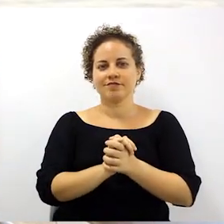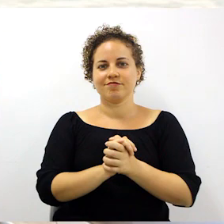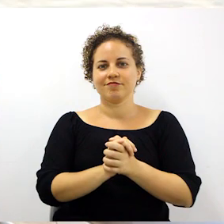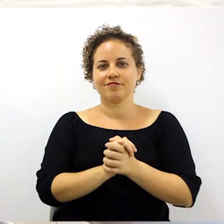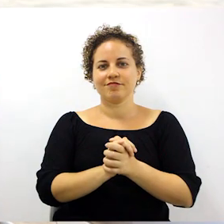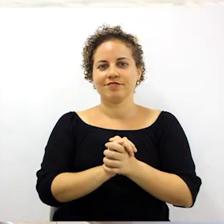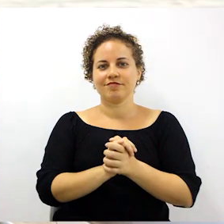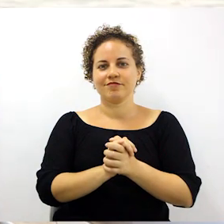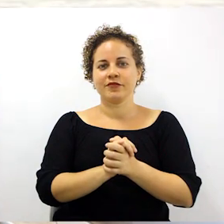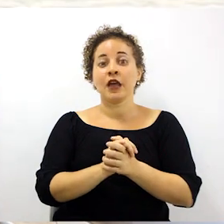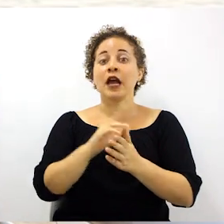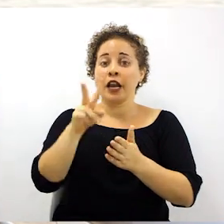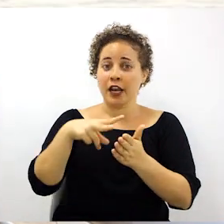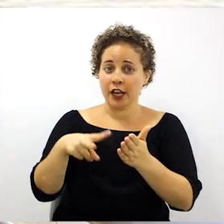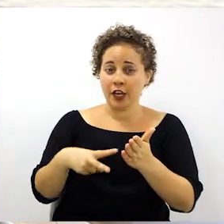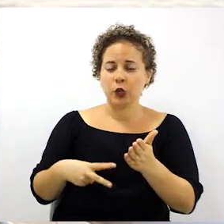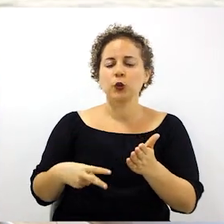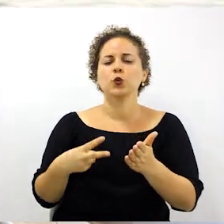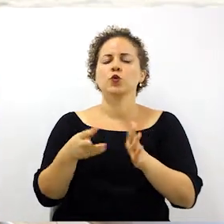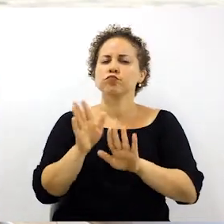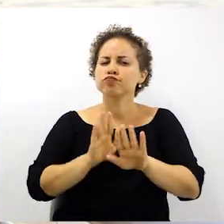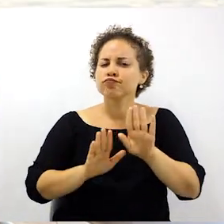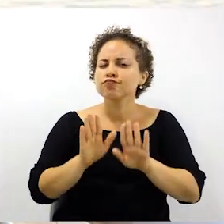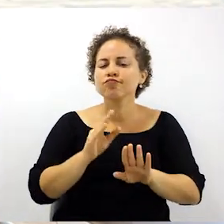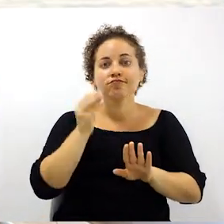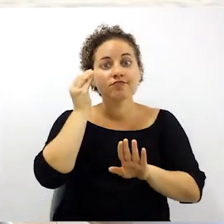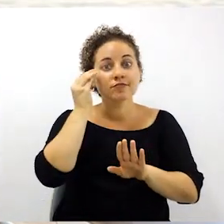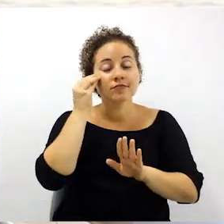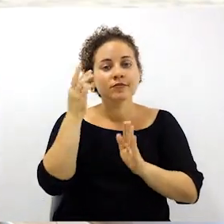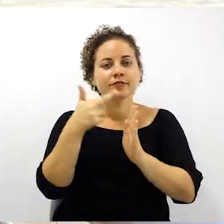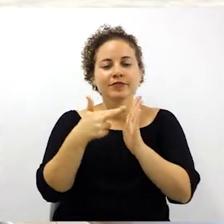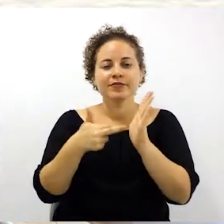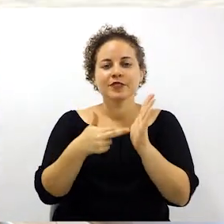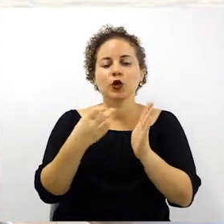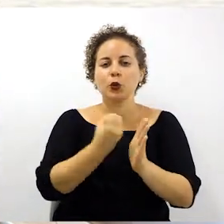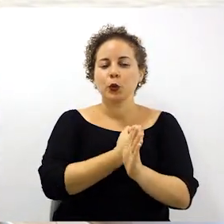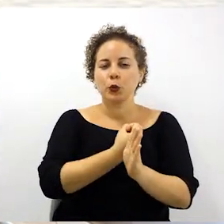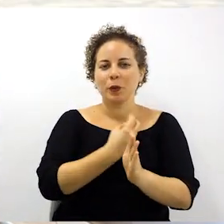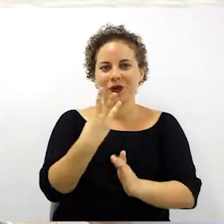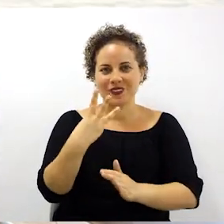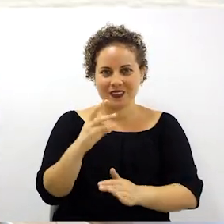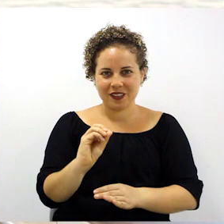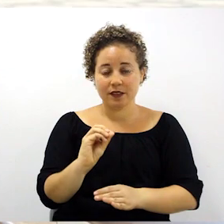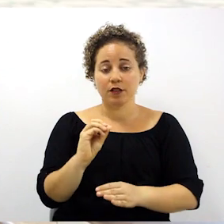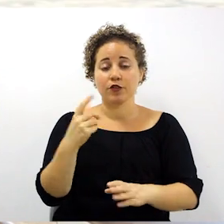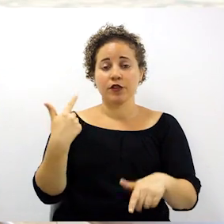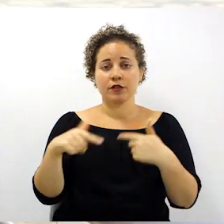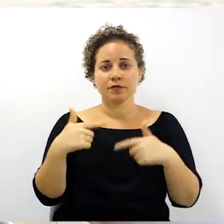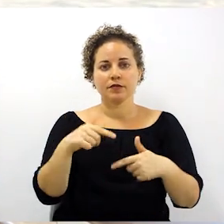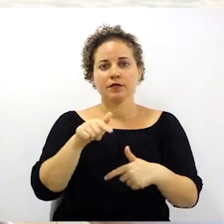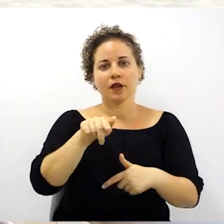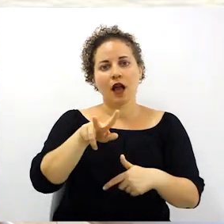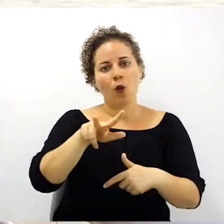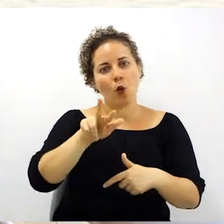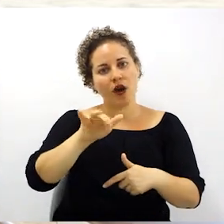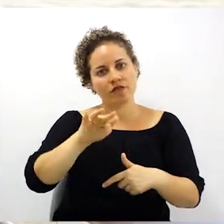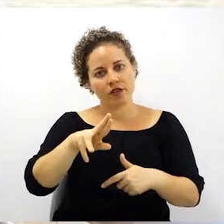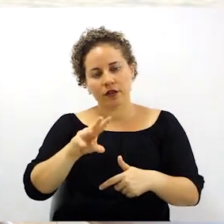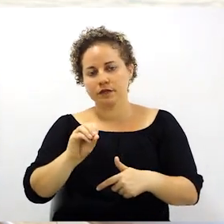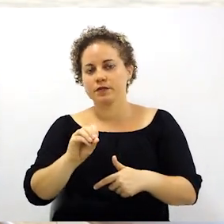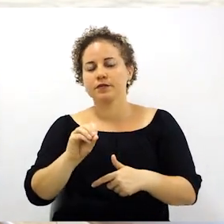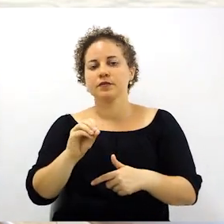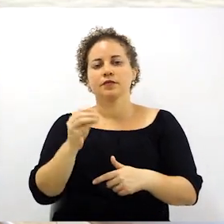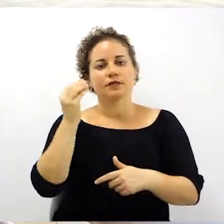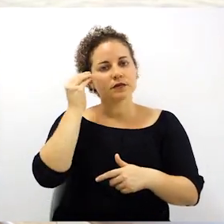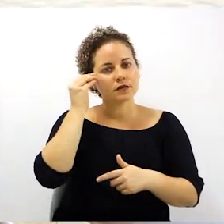uma leitura cautelosa da norma regulamentadora número 30. Falando sobre trabalho aquaviário, eu gostaria